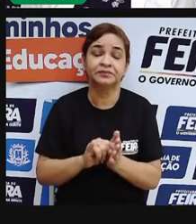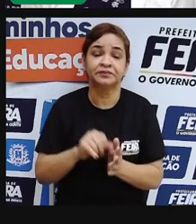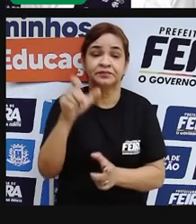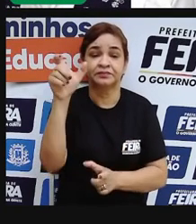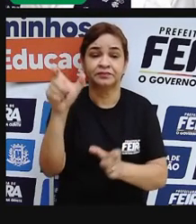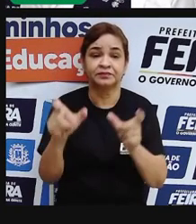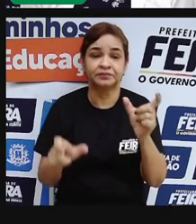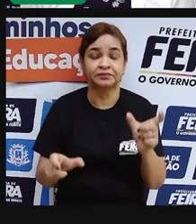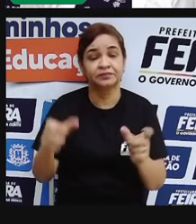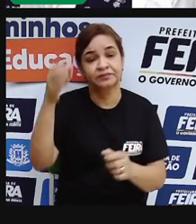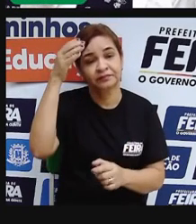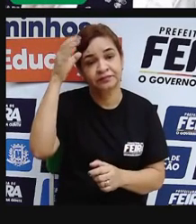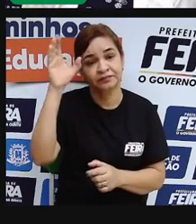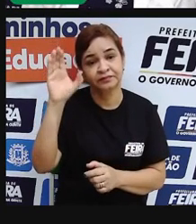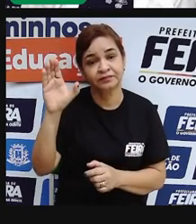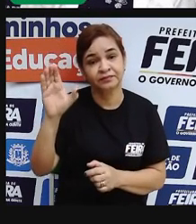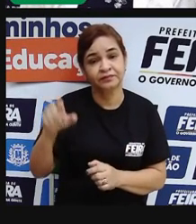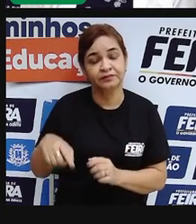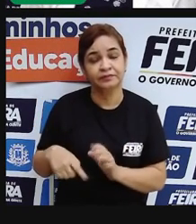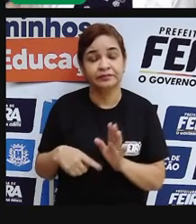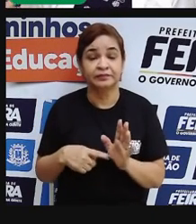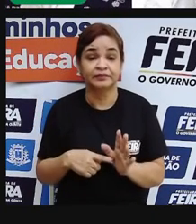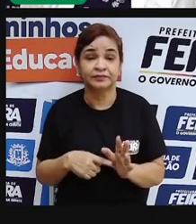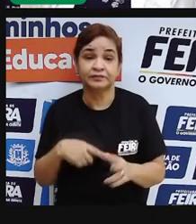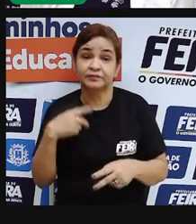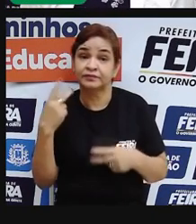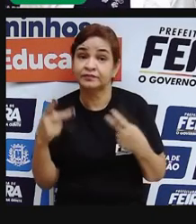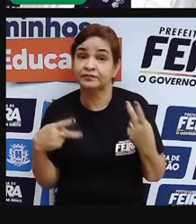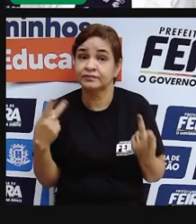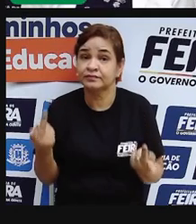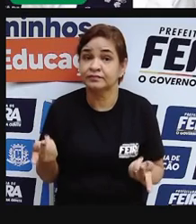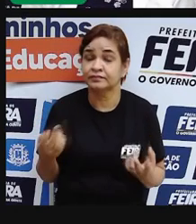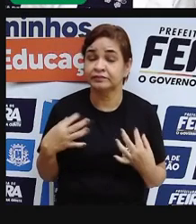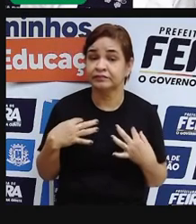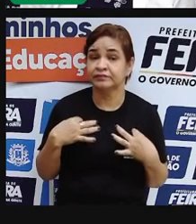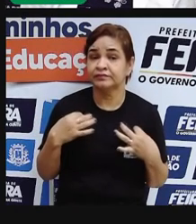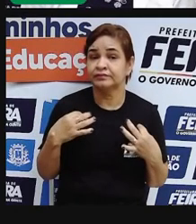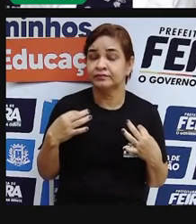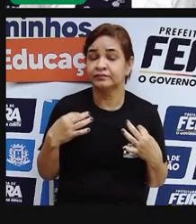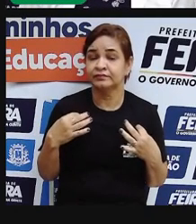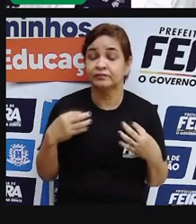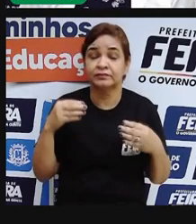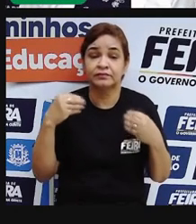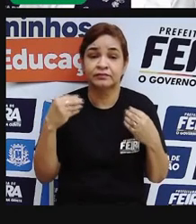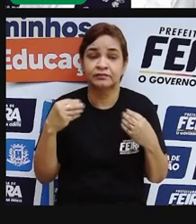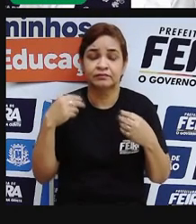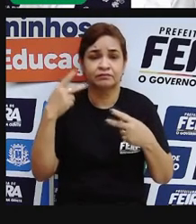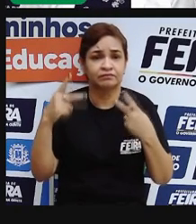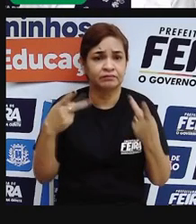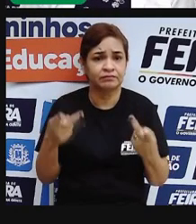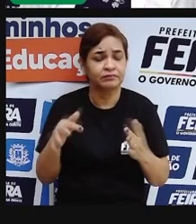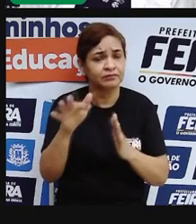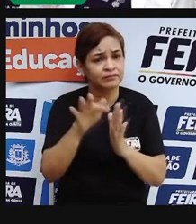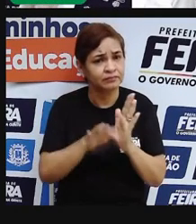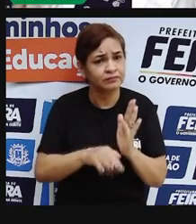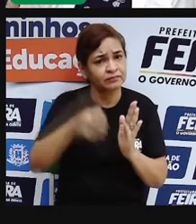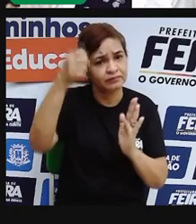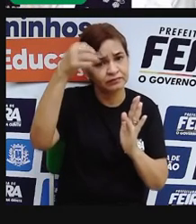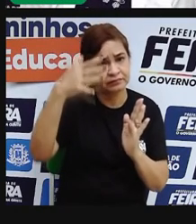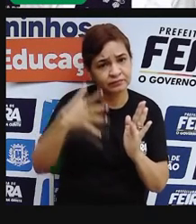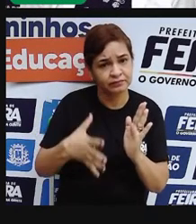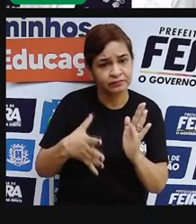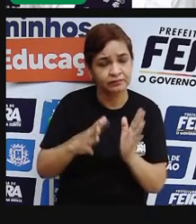culturais que aparecem no idioma no modo de vestir no modo de falar como texto falou né